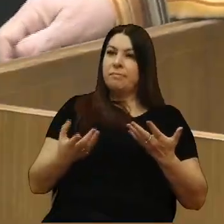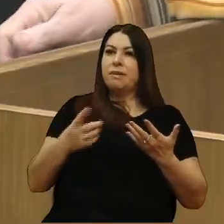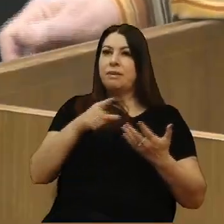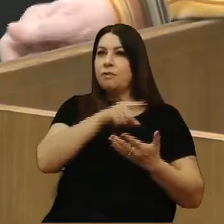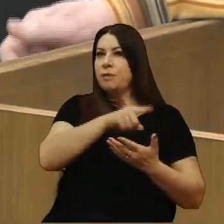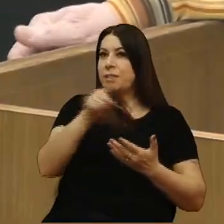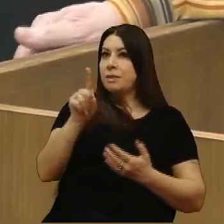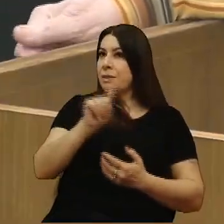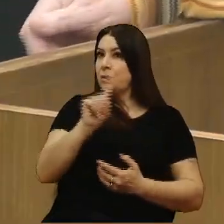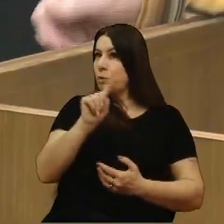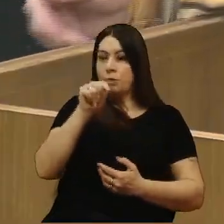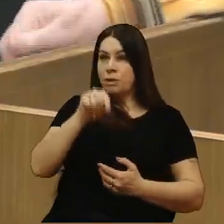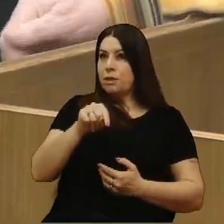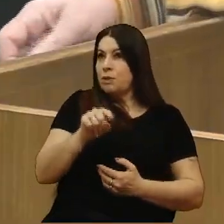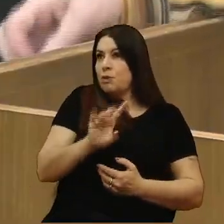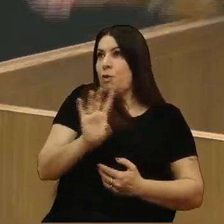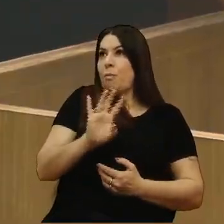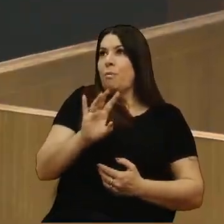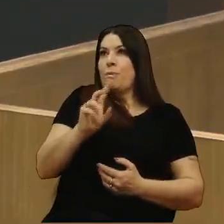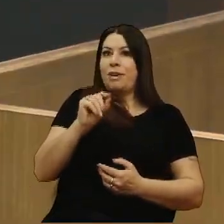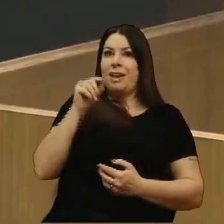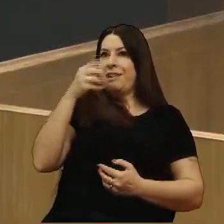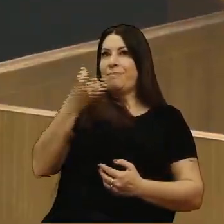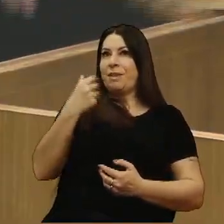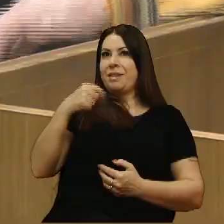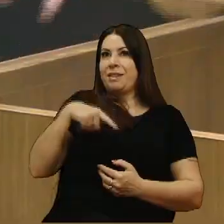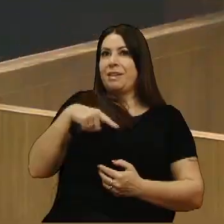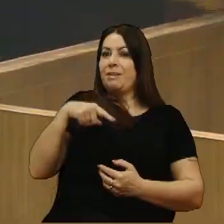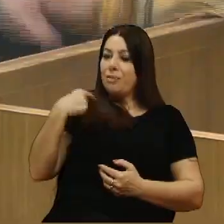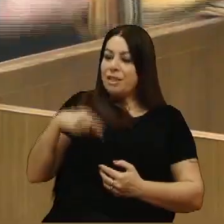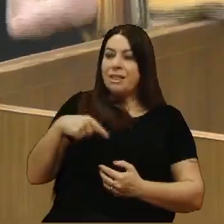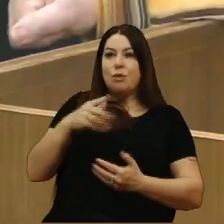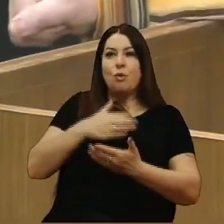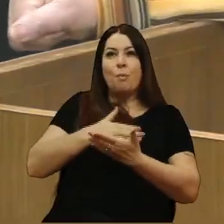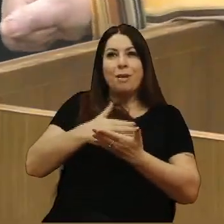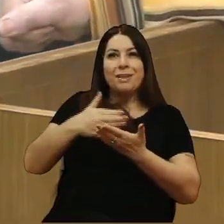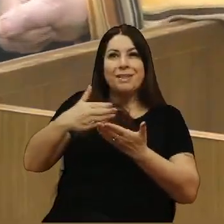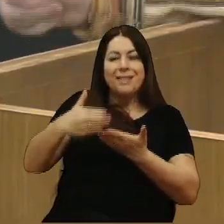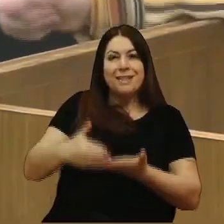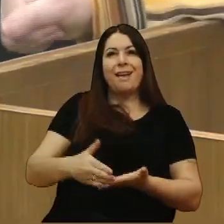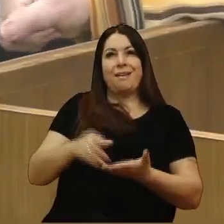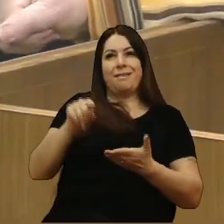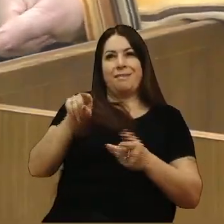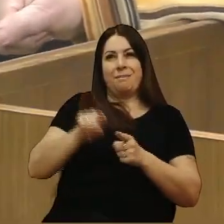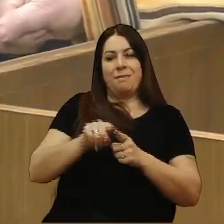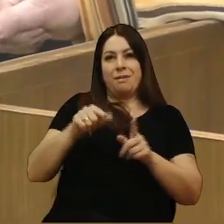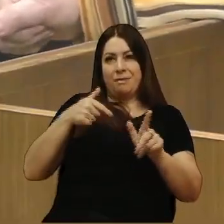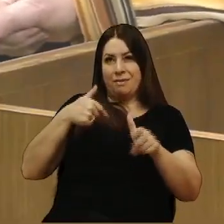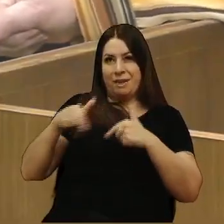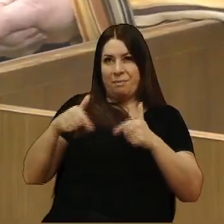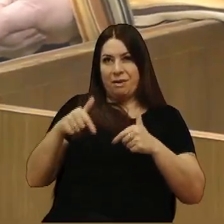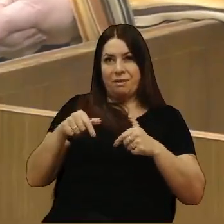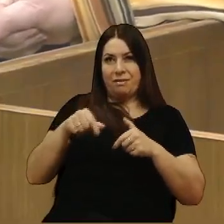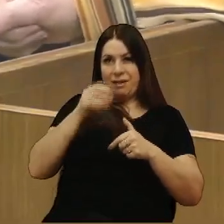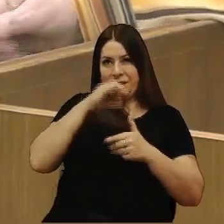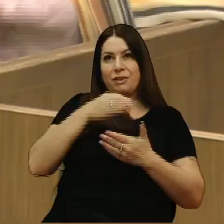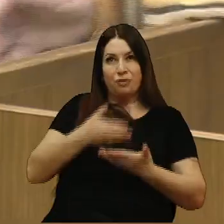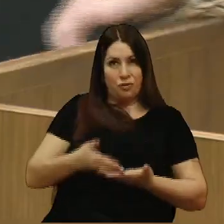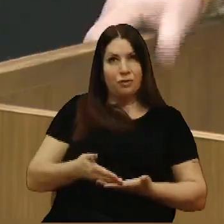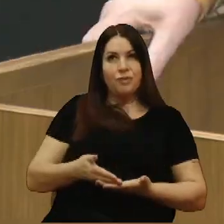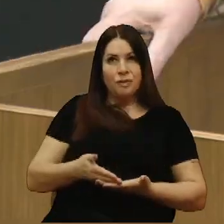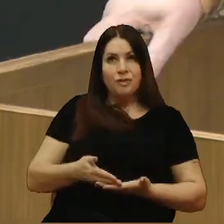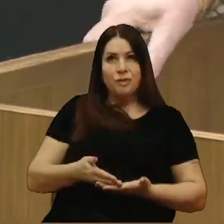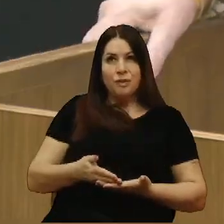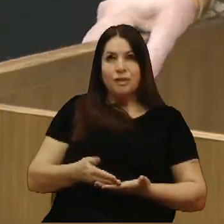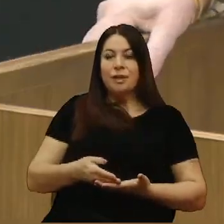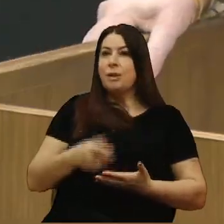vocês não estão aqui por acaso, nós temos que recomeçar esse trabalho em Caxias,